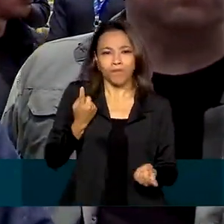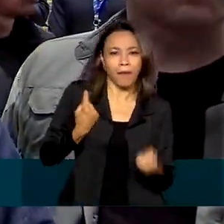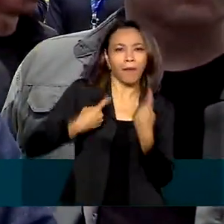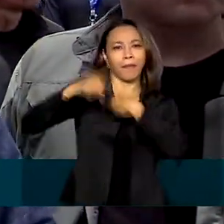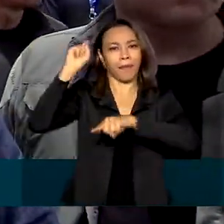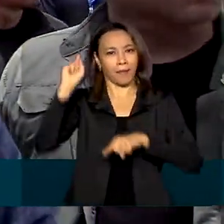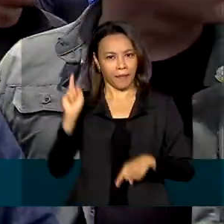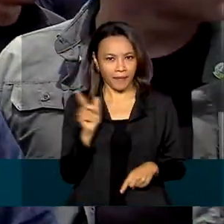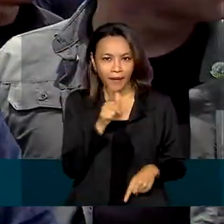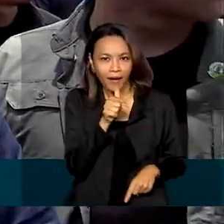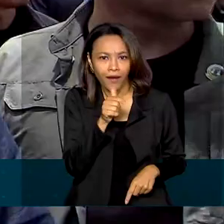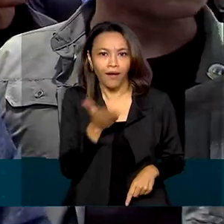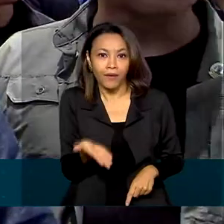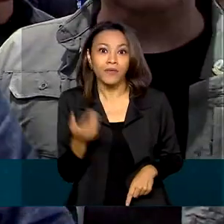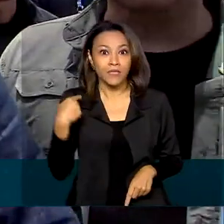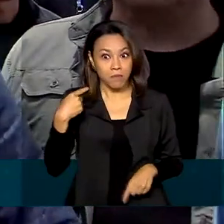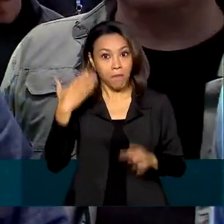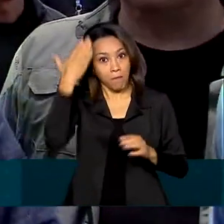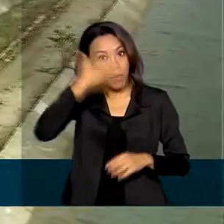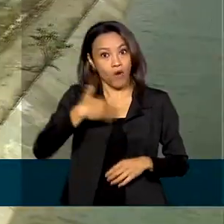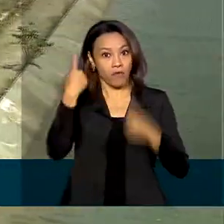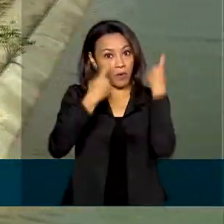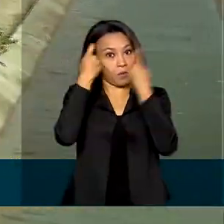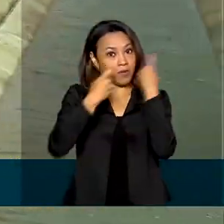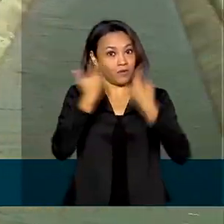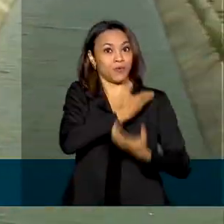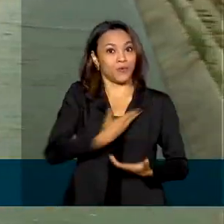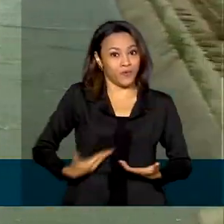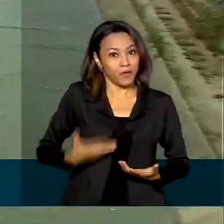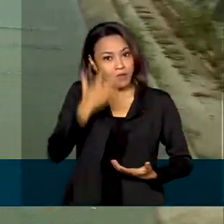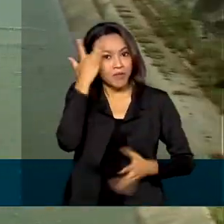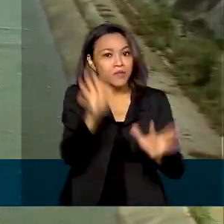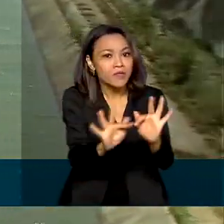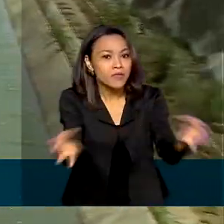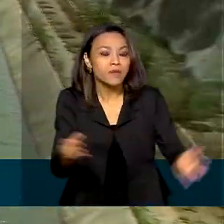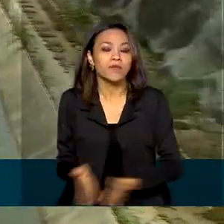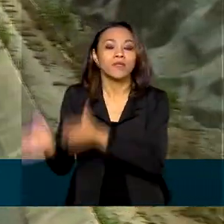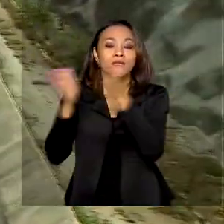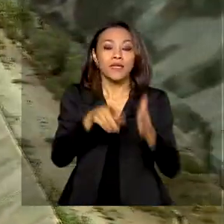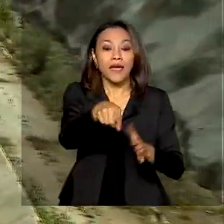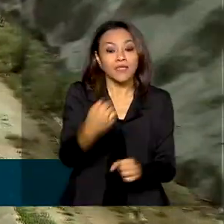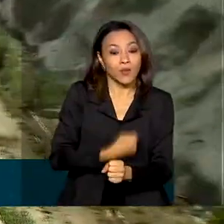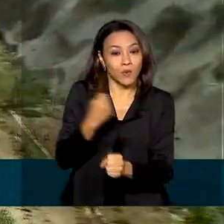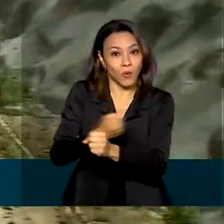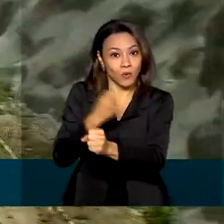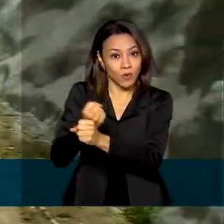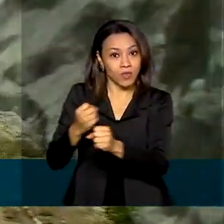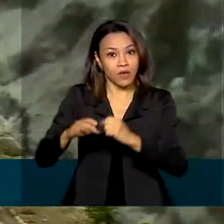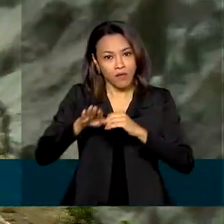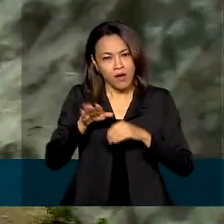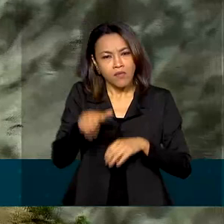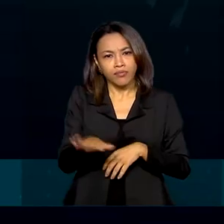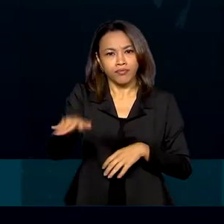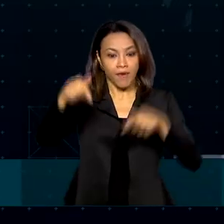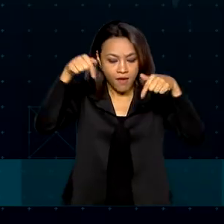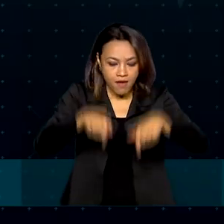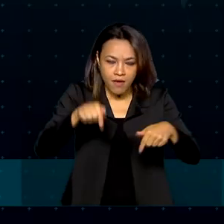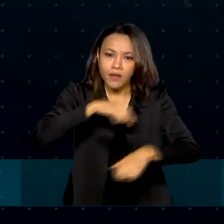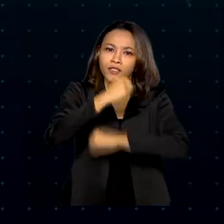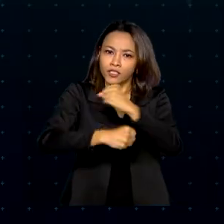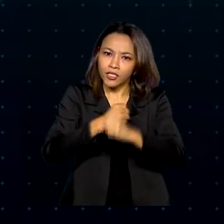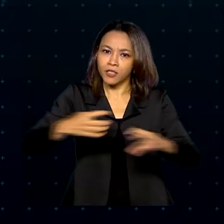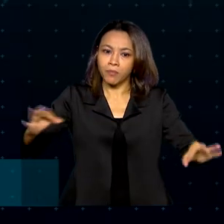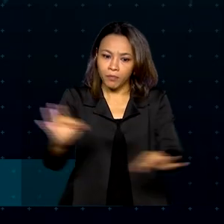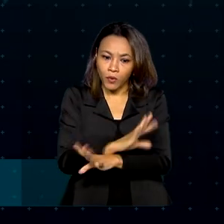demonstrar que há uma preocupação do governo com os mais Humildes a expectativa é que as obras do ramal Olá sejam concluídas ainda este ano